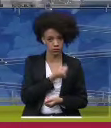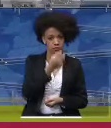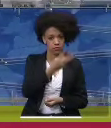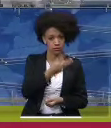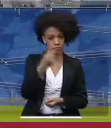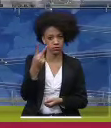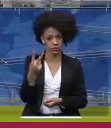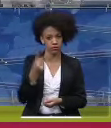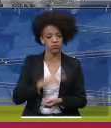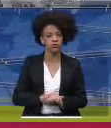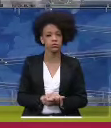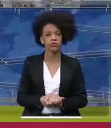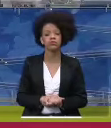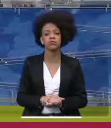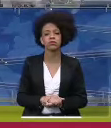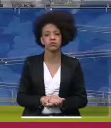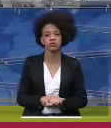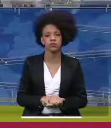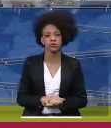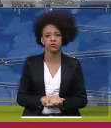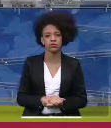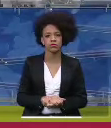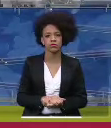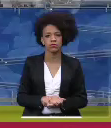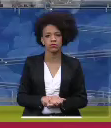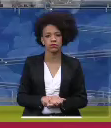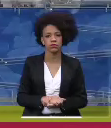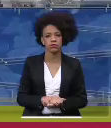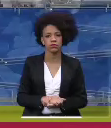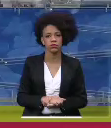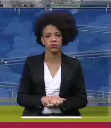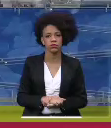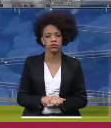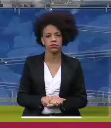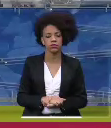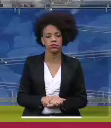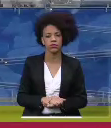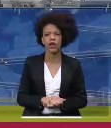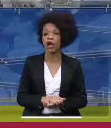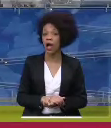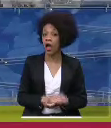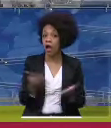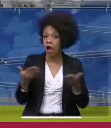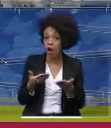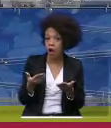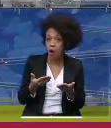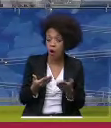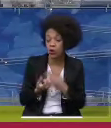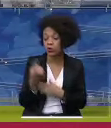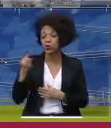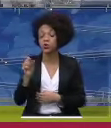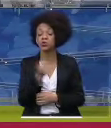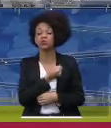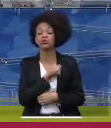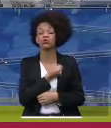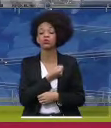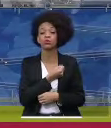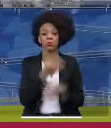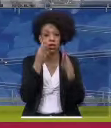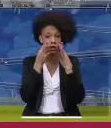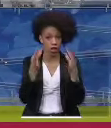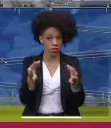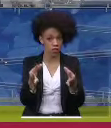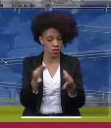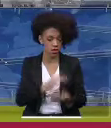Amarela 32. Sua sorte pode vir com este número, o sexto e último número do